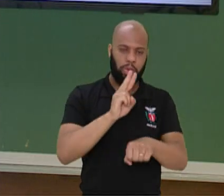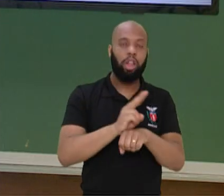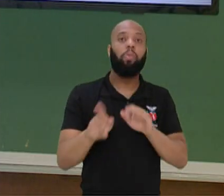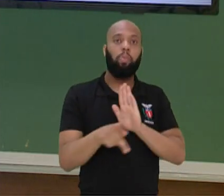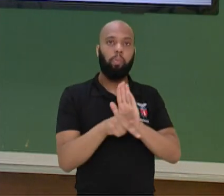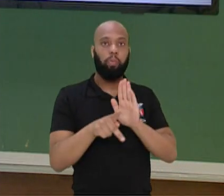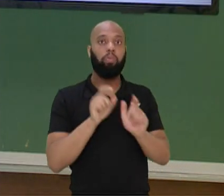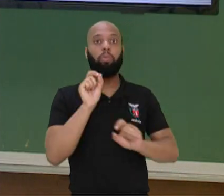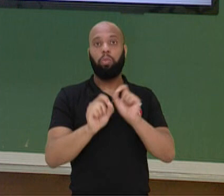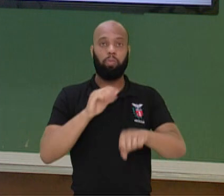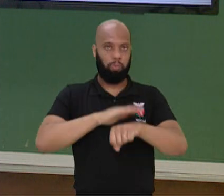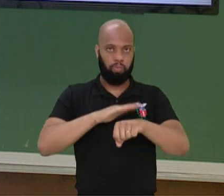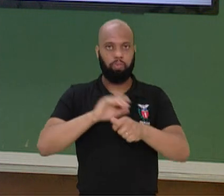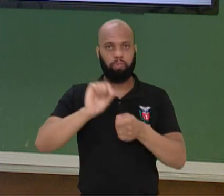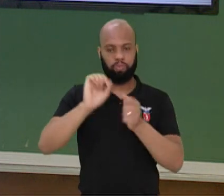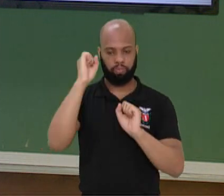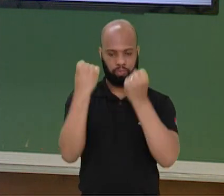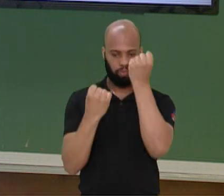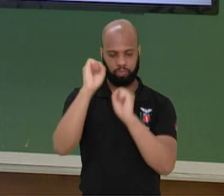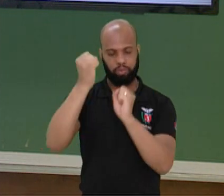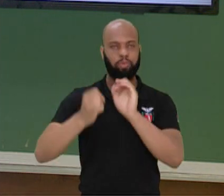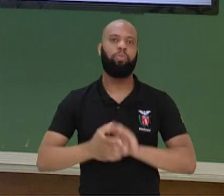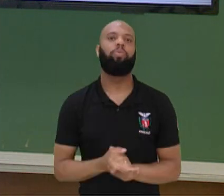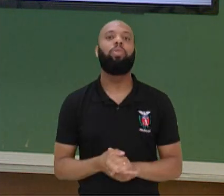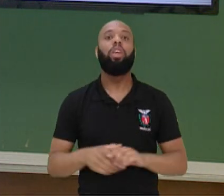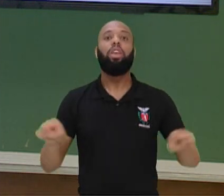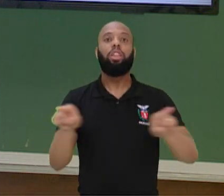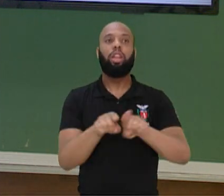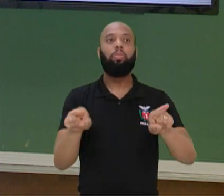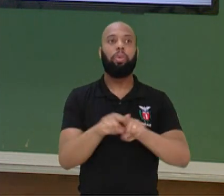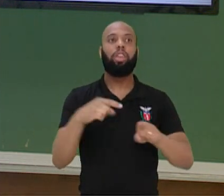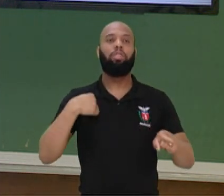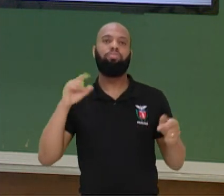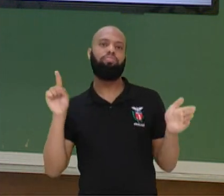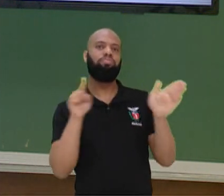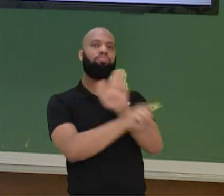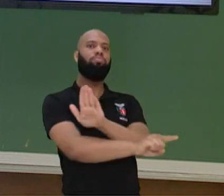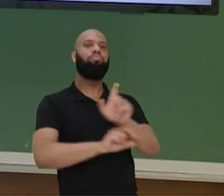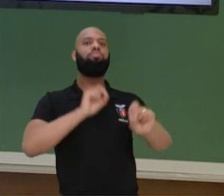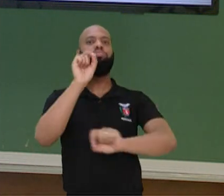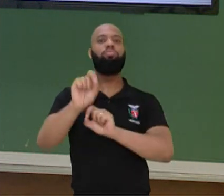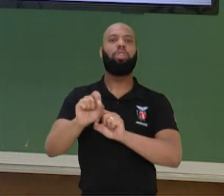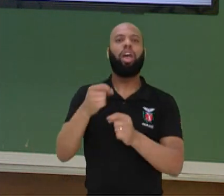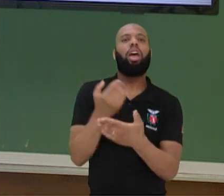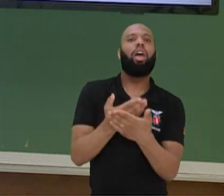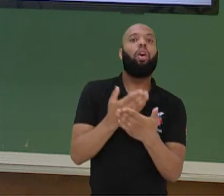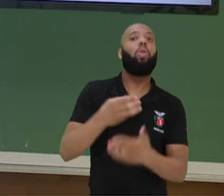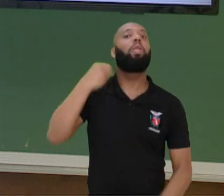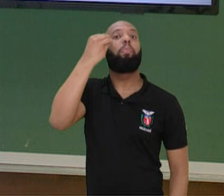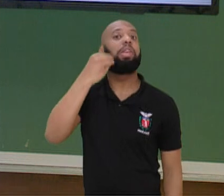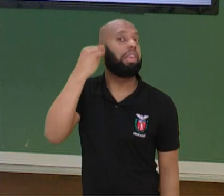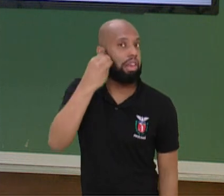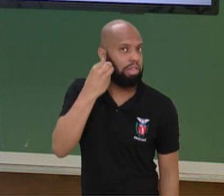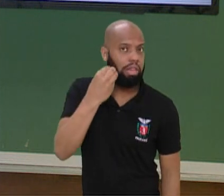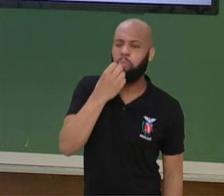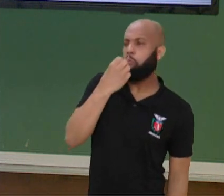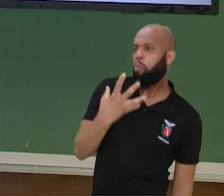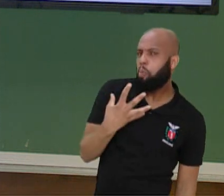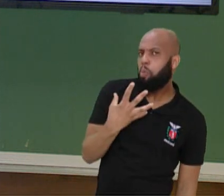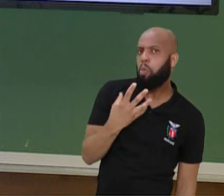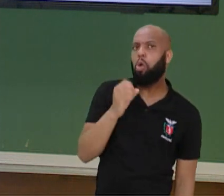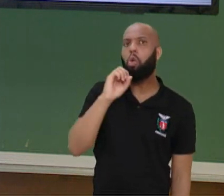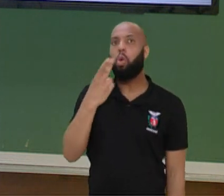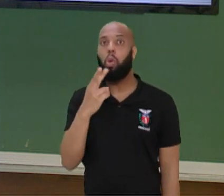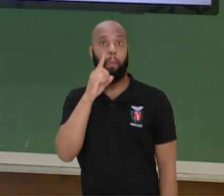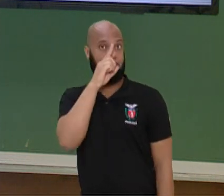de exercícios físicos. E aí eu lancei uma questão sobre a aula experimental. Ela seria uma vantagem ou seria